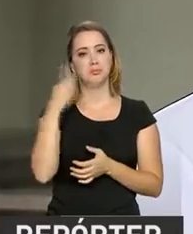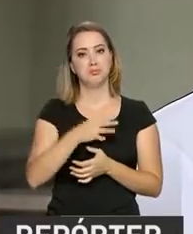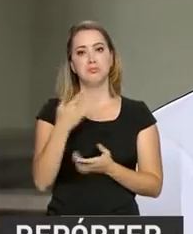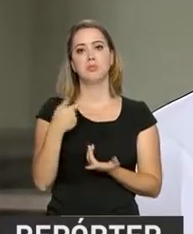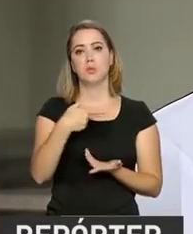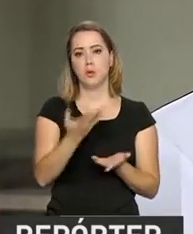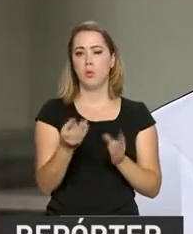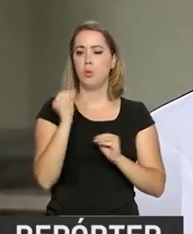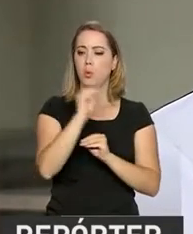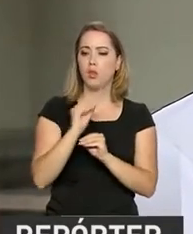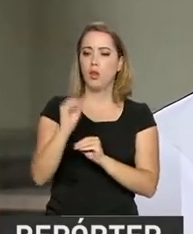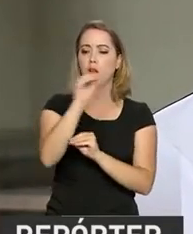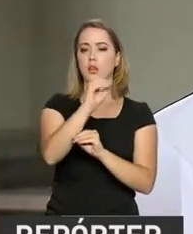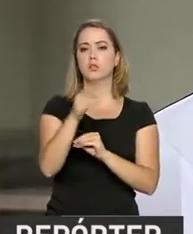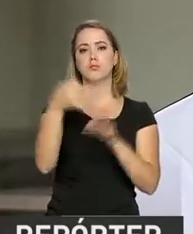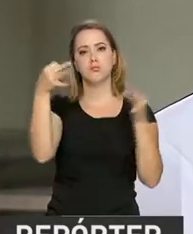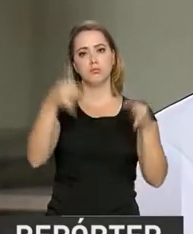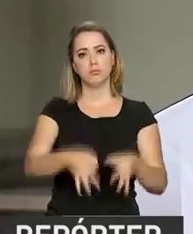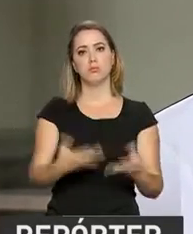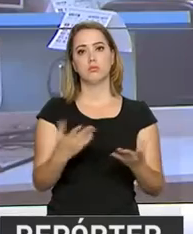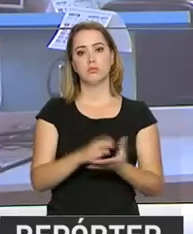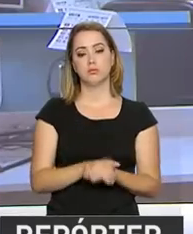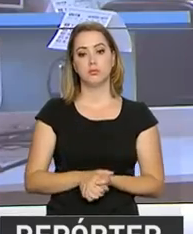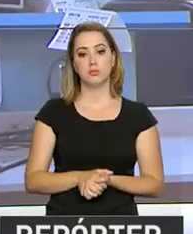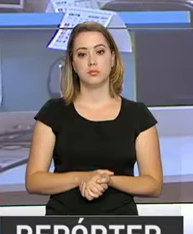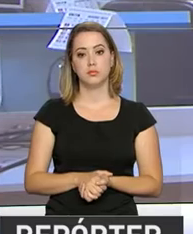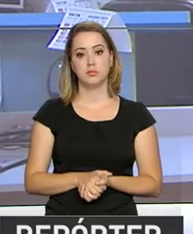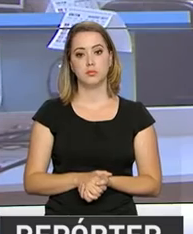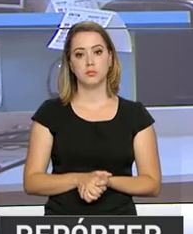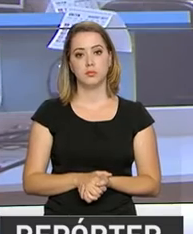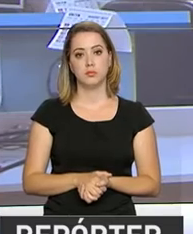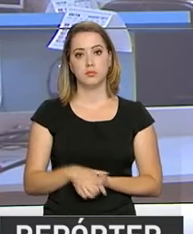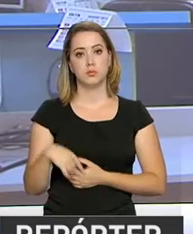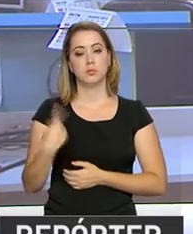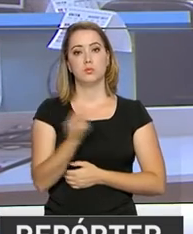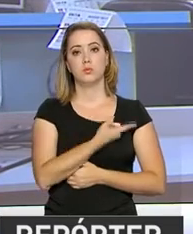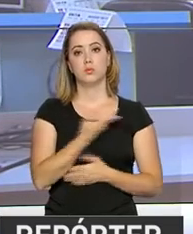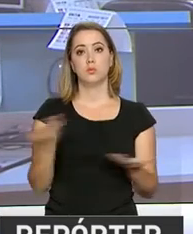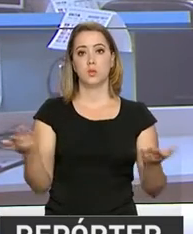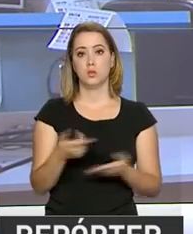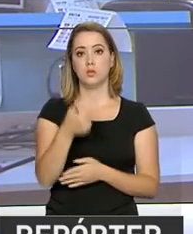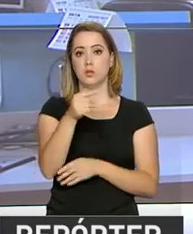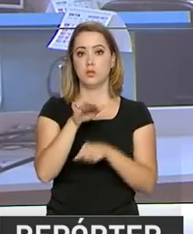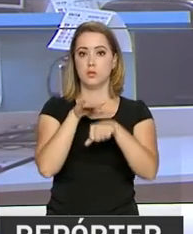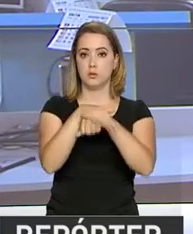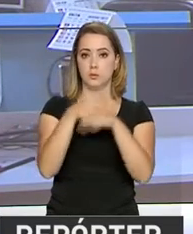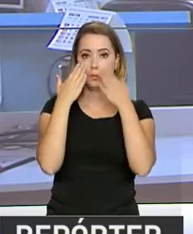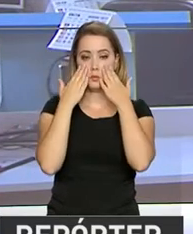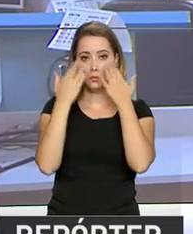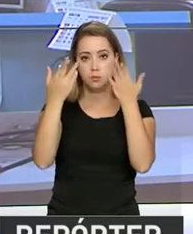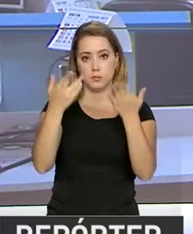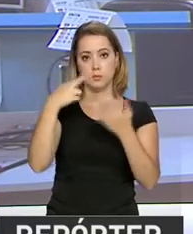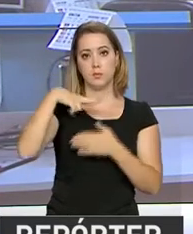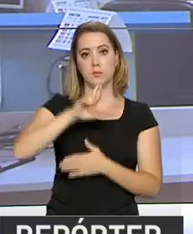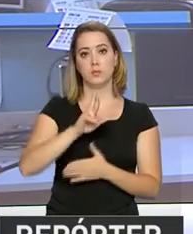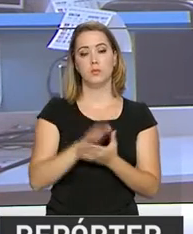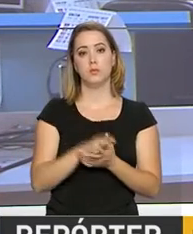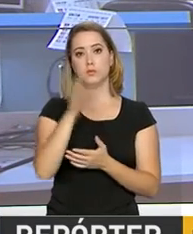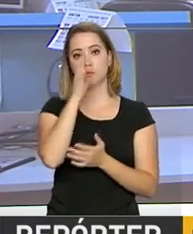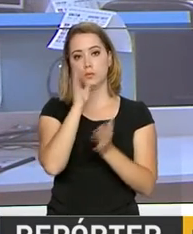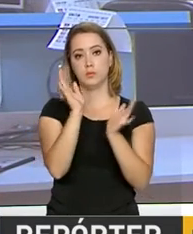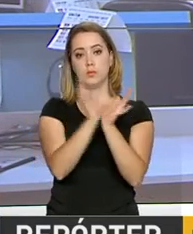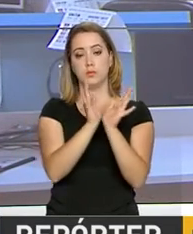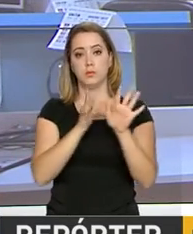de tratamento, de cuidado com o paciente, né? E nós voltamos às 7 da noite na próxima edição do Repórter NBR.